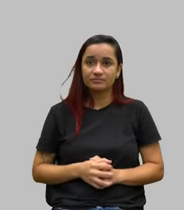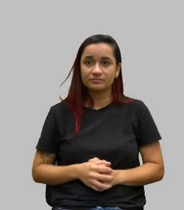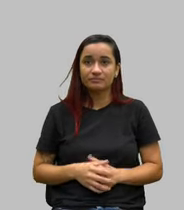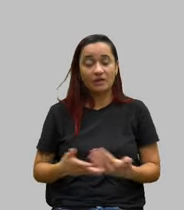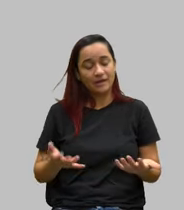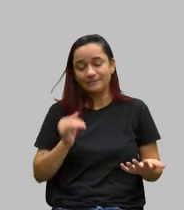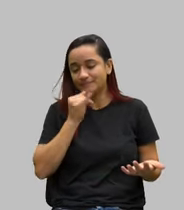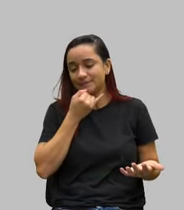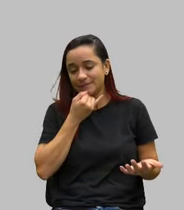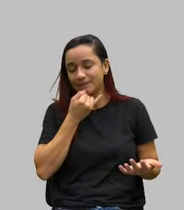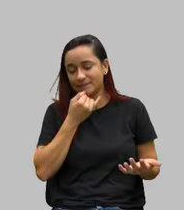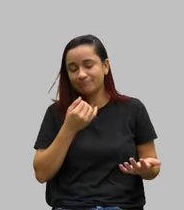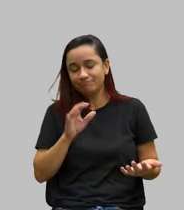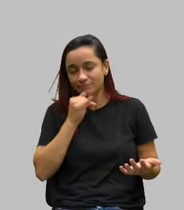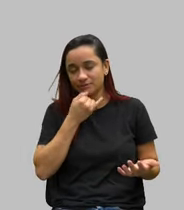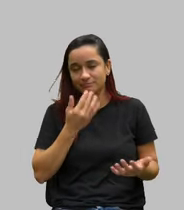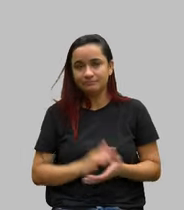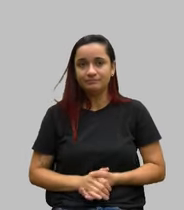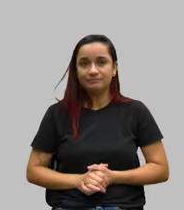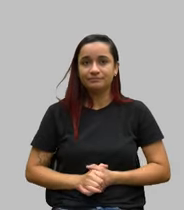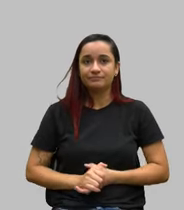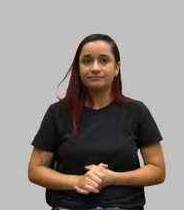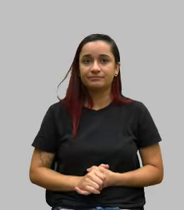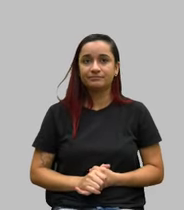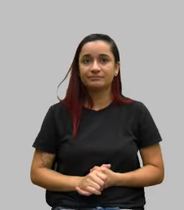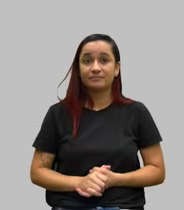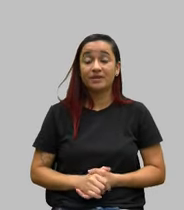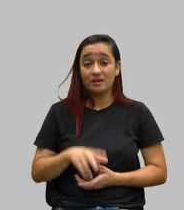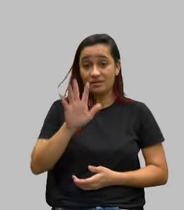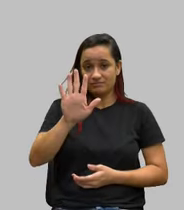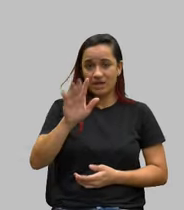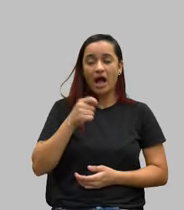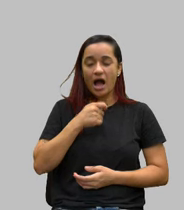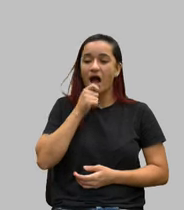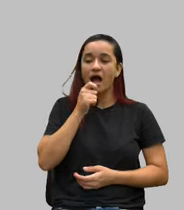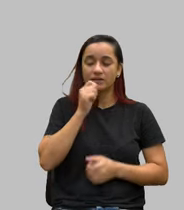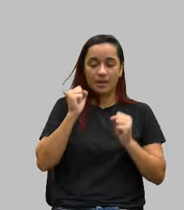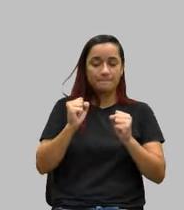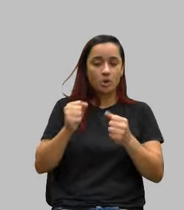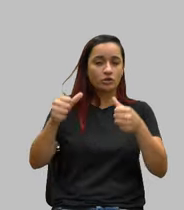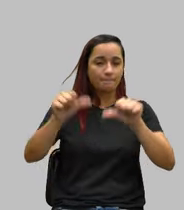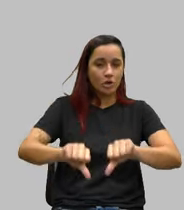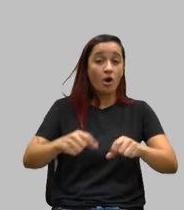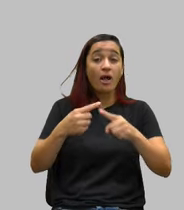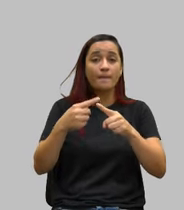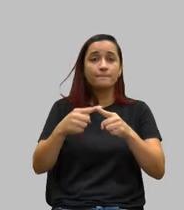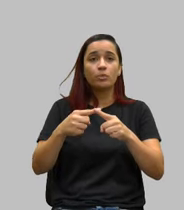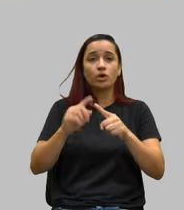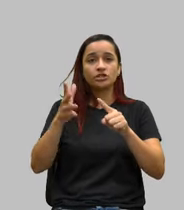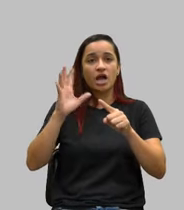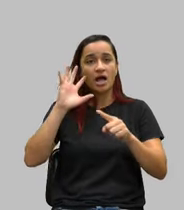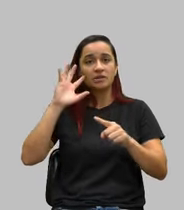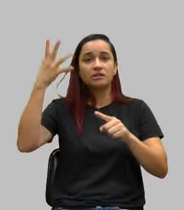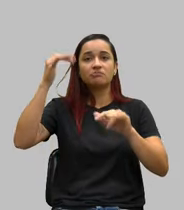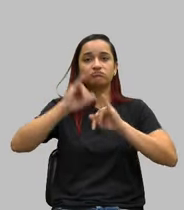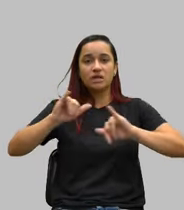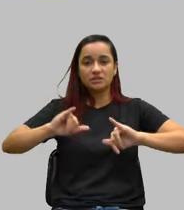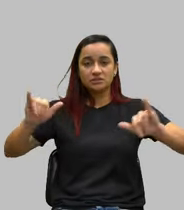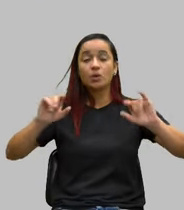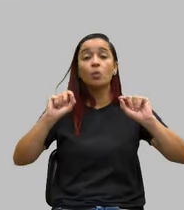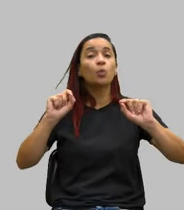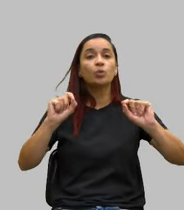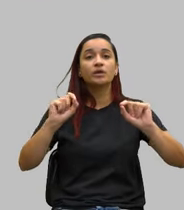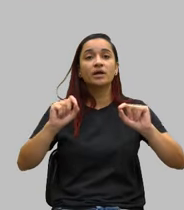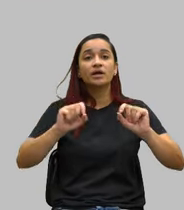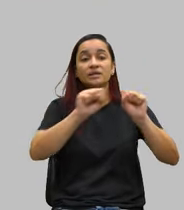secretário senhor tem a palavra Deputado ainda pode piorar foi publicado na decisão no CNJ para que no sistema prisional de